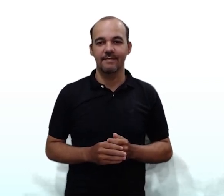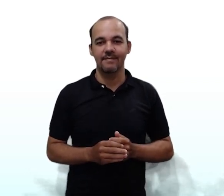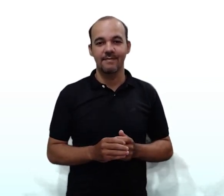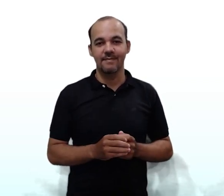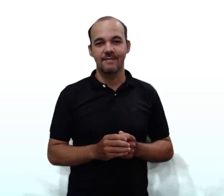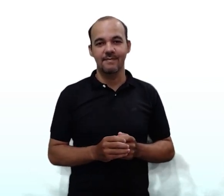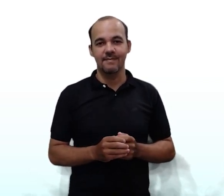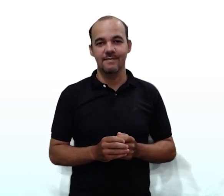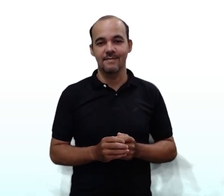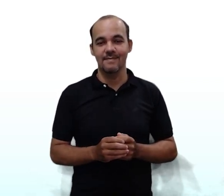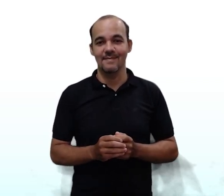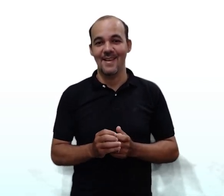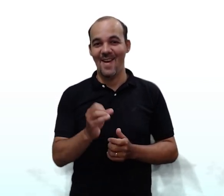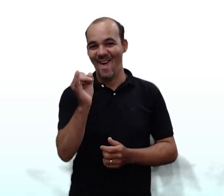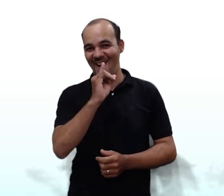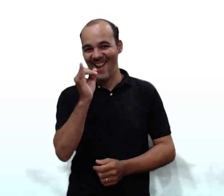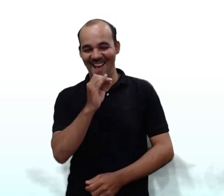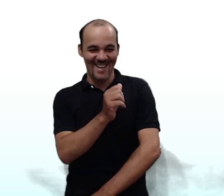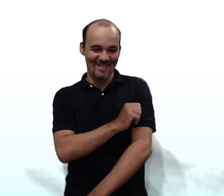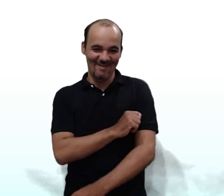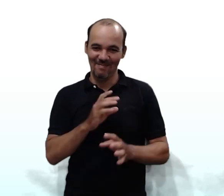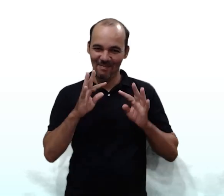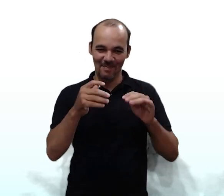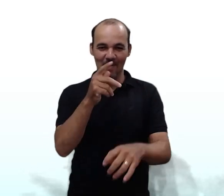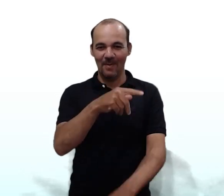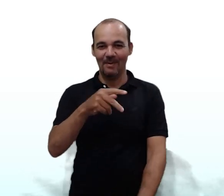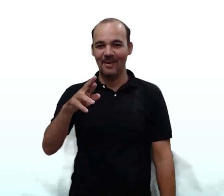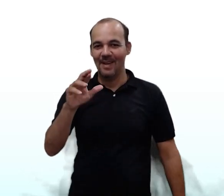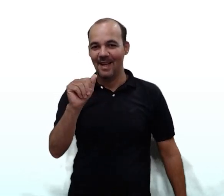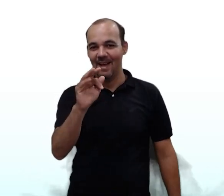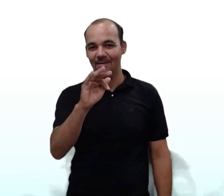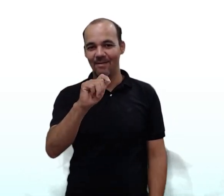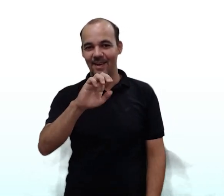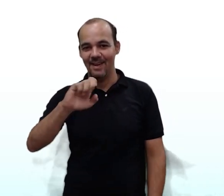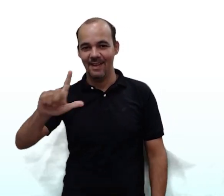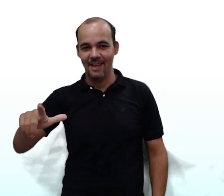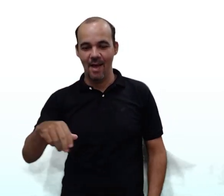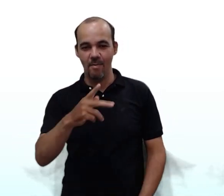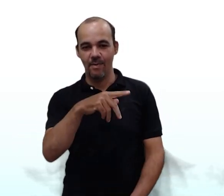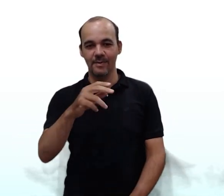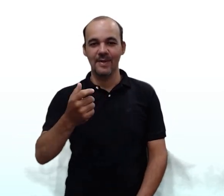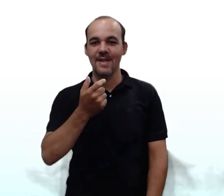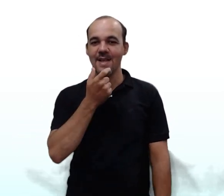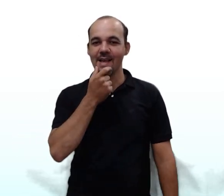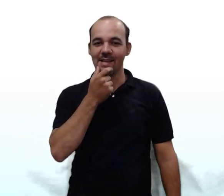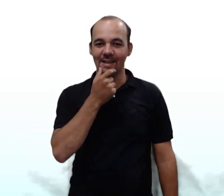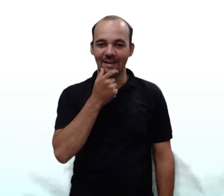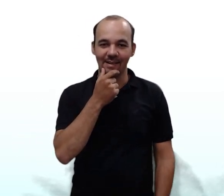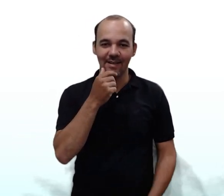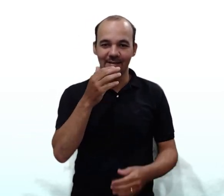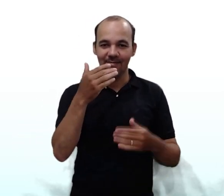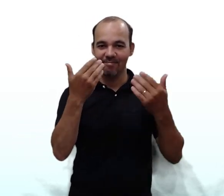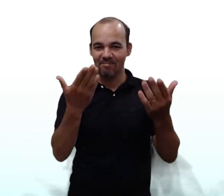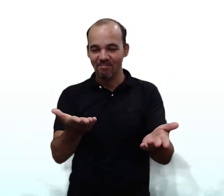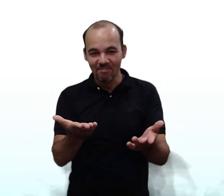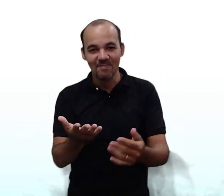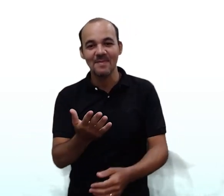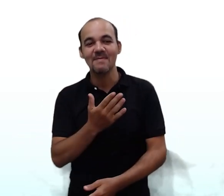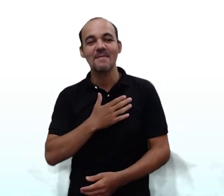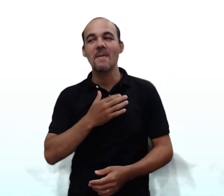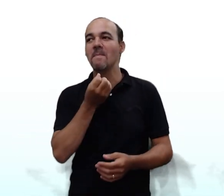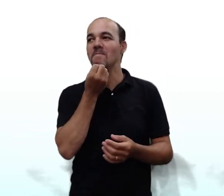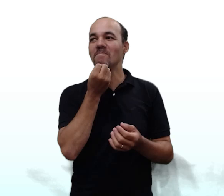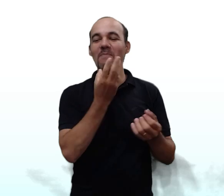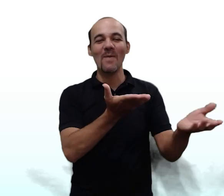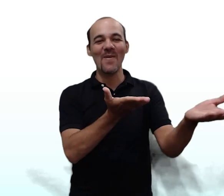classes. Be welcome! Olá a todos, eu sou o professor Rafael Cardoso, professor de língua inglesa, e antes de tudo, eu gostaria de te dar